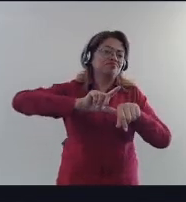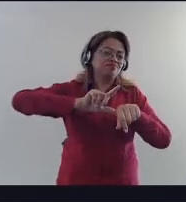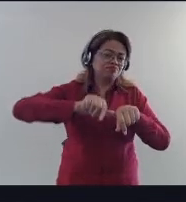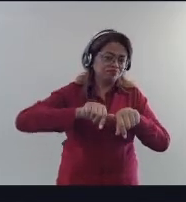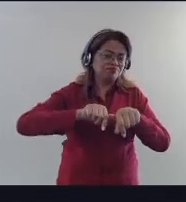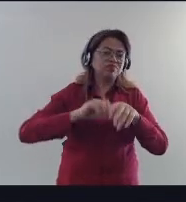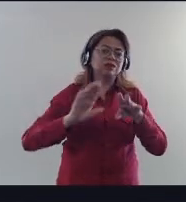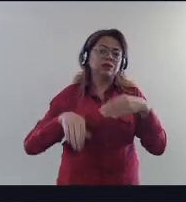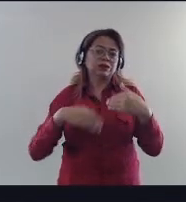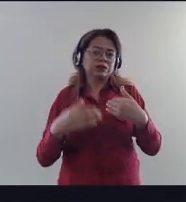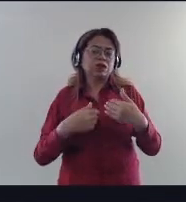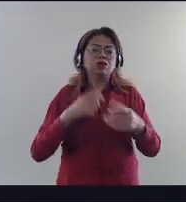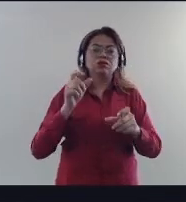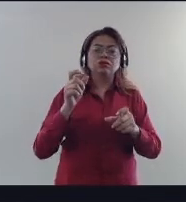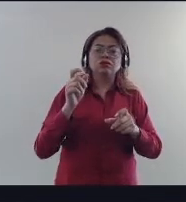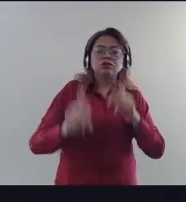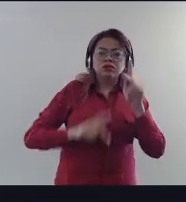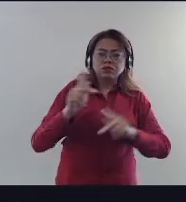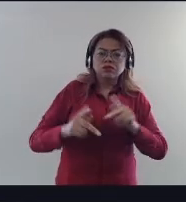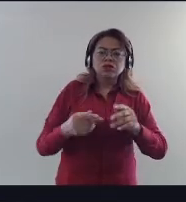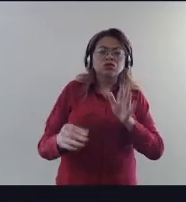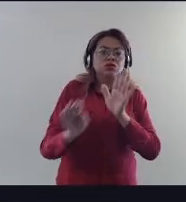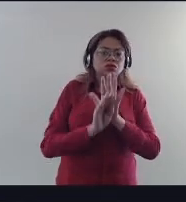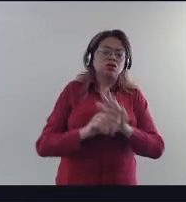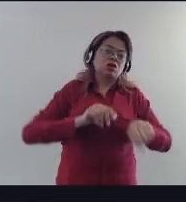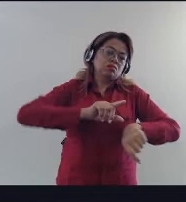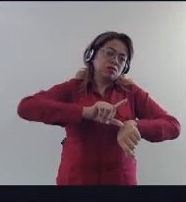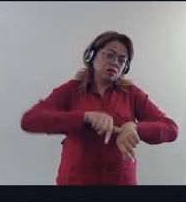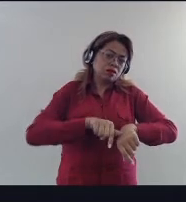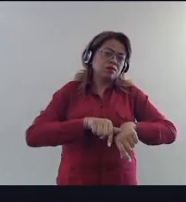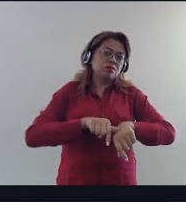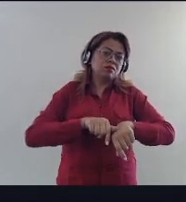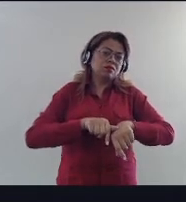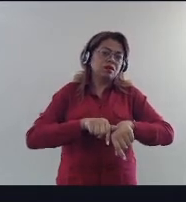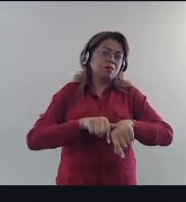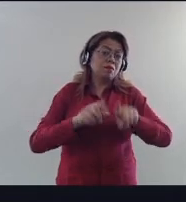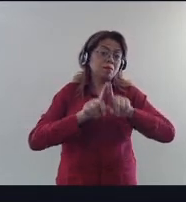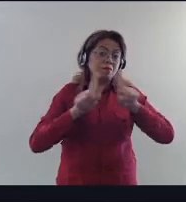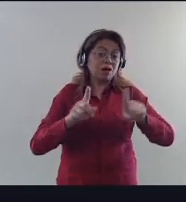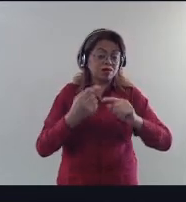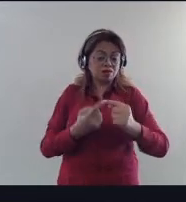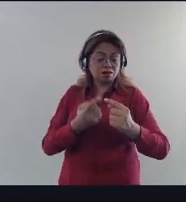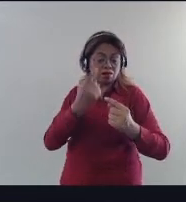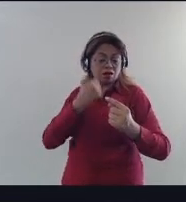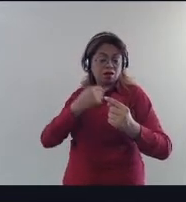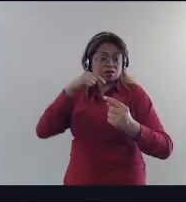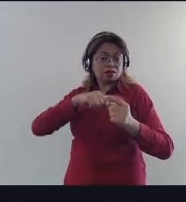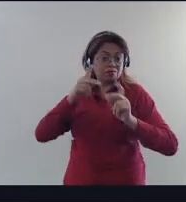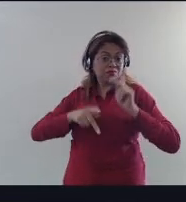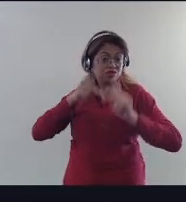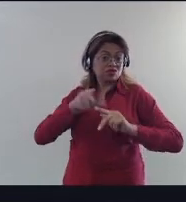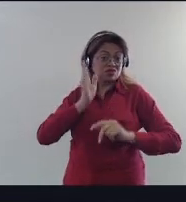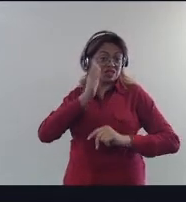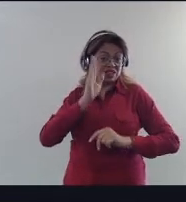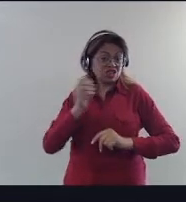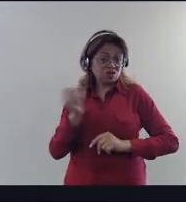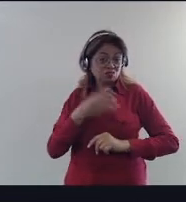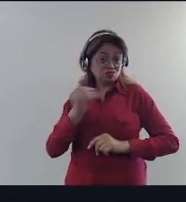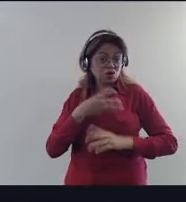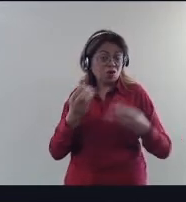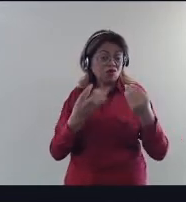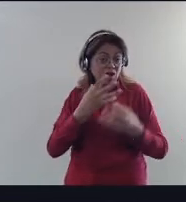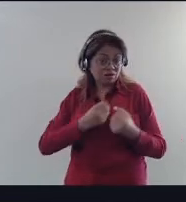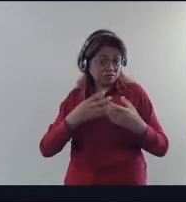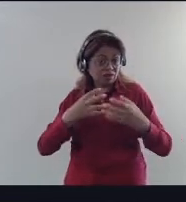pessoas estão atrasadas em relação a outra parcela da população. Então, aí passa a ser uma preocupação